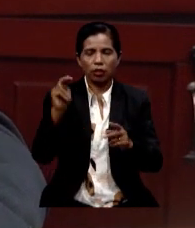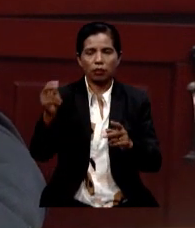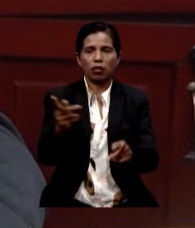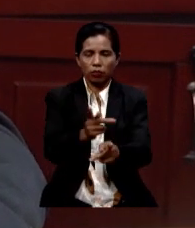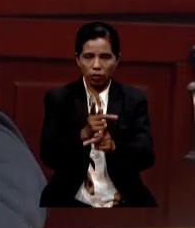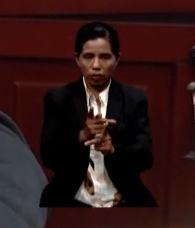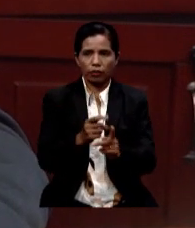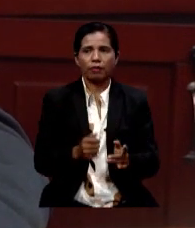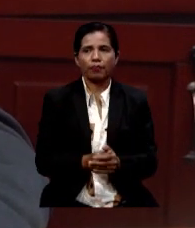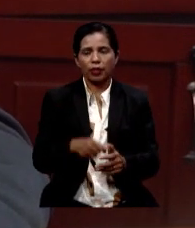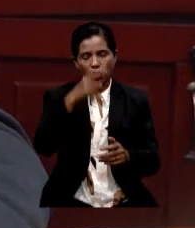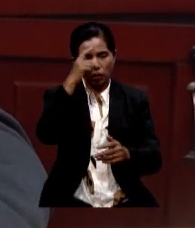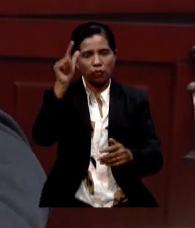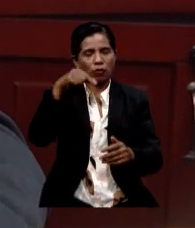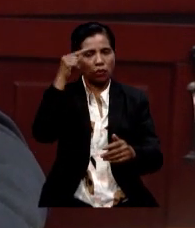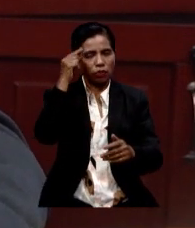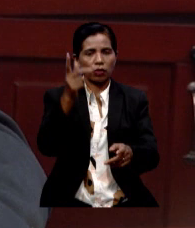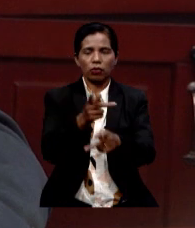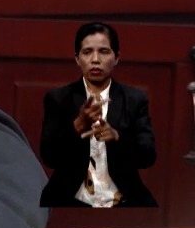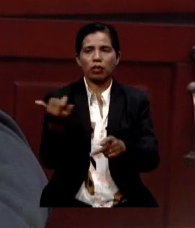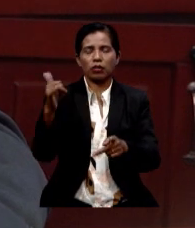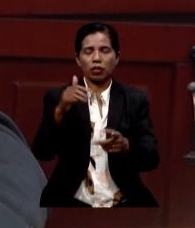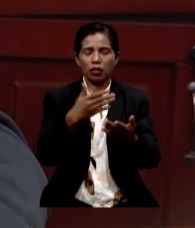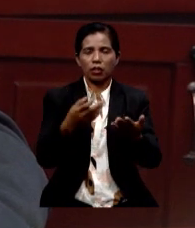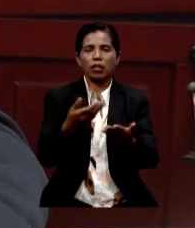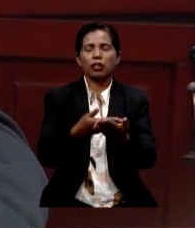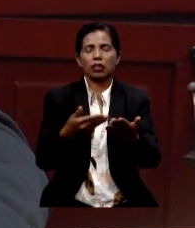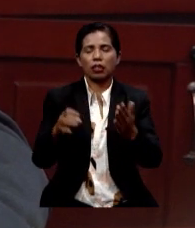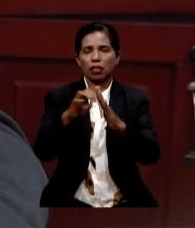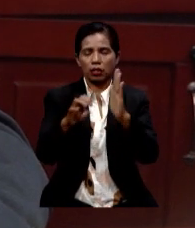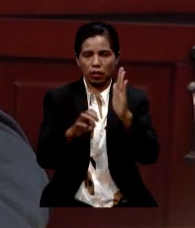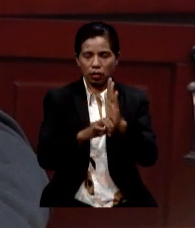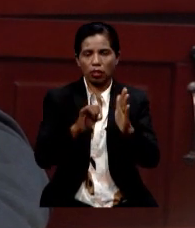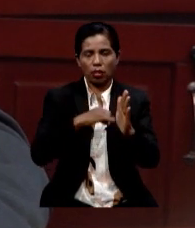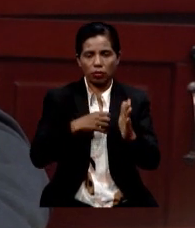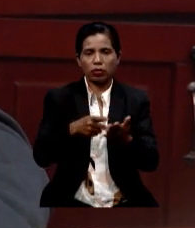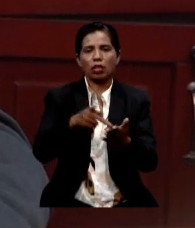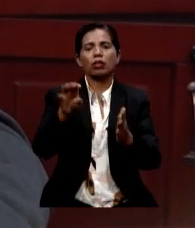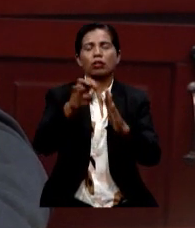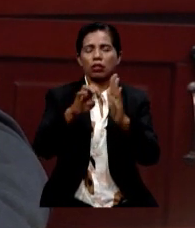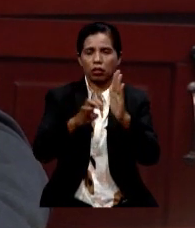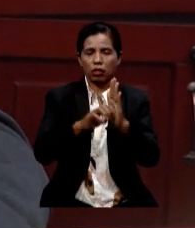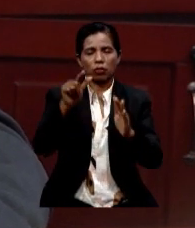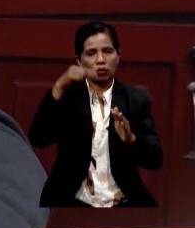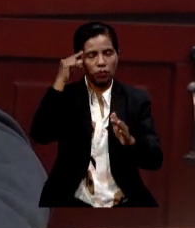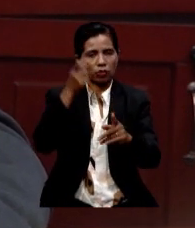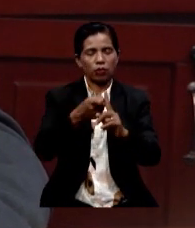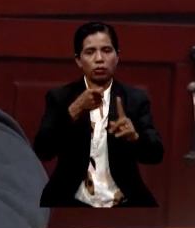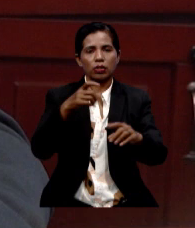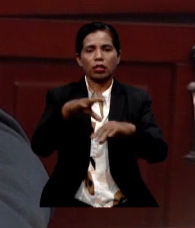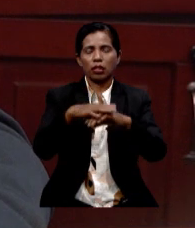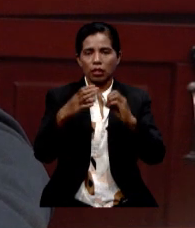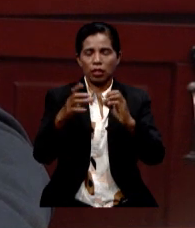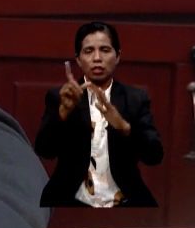asigurado tamba governo asigura hela ne asa ne estado ne pronto ha halo contrato arrendamento ho estado o governo li os terrace de problema tamba ne maka